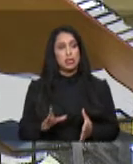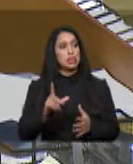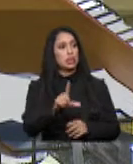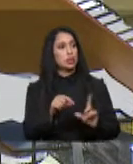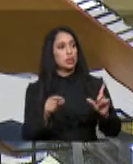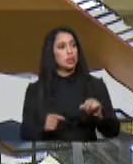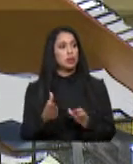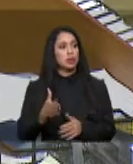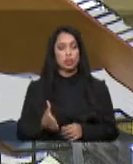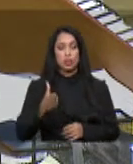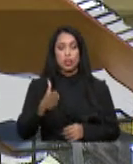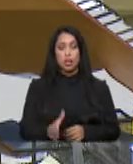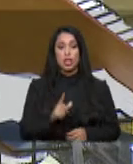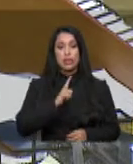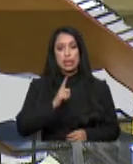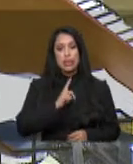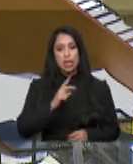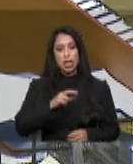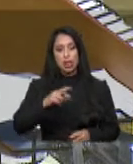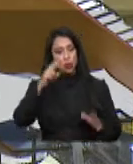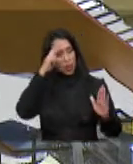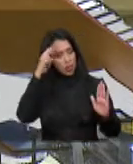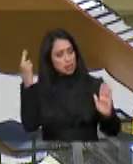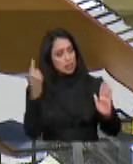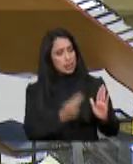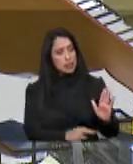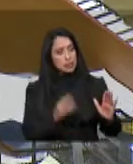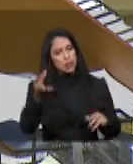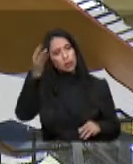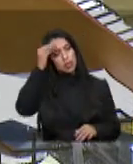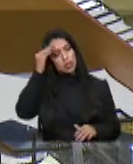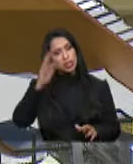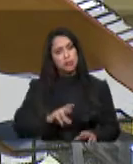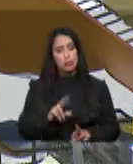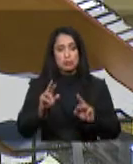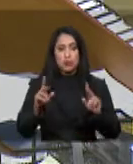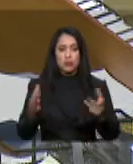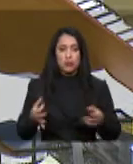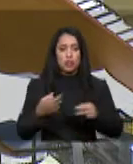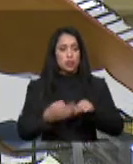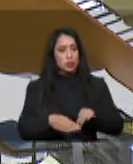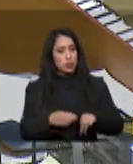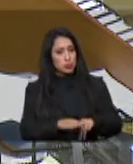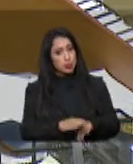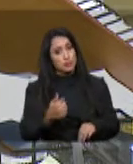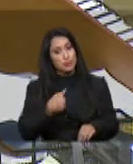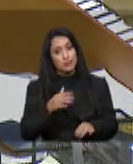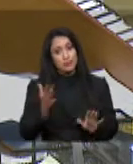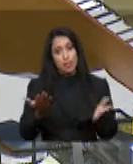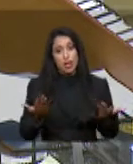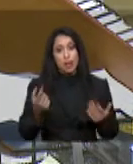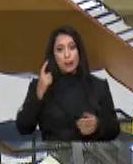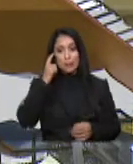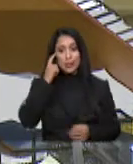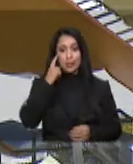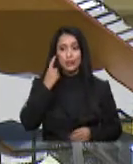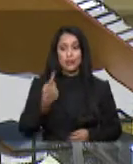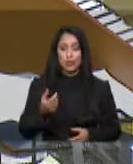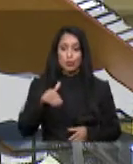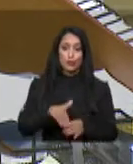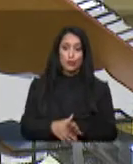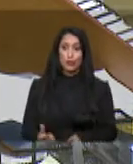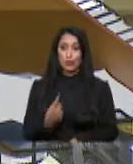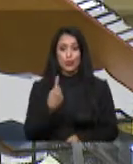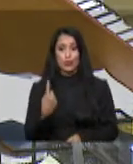direta. Tenho respeito profundo pelo entendimento contrário dos meus pares e sei que devo ficar isolado neste posicionamento,